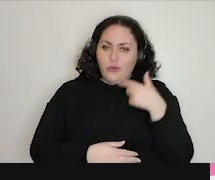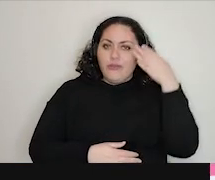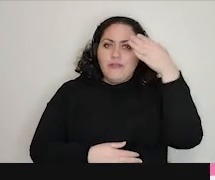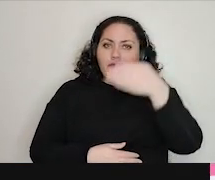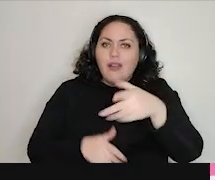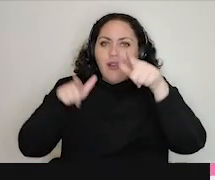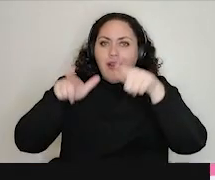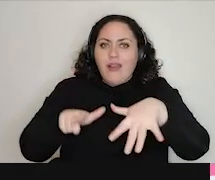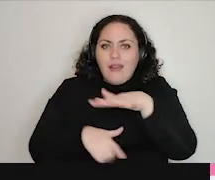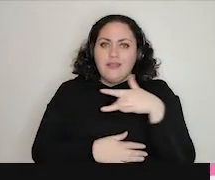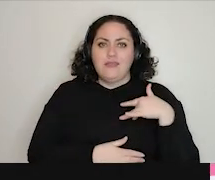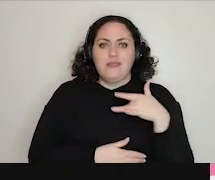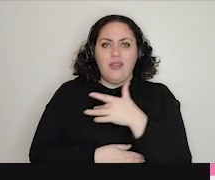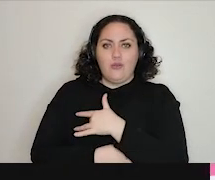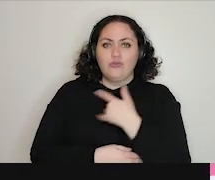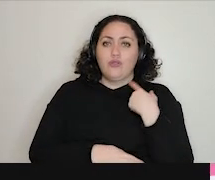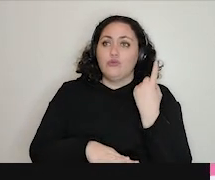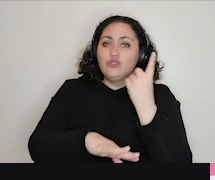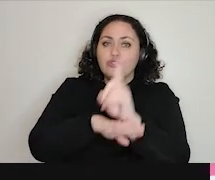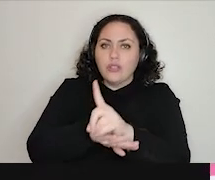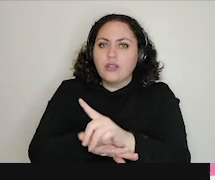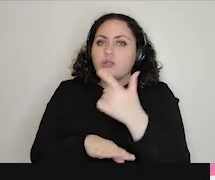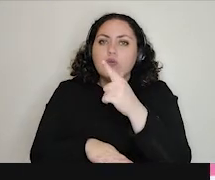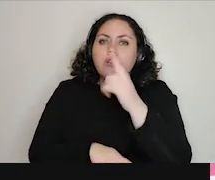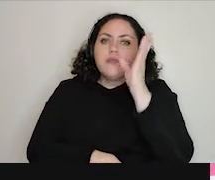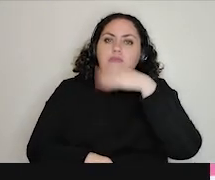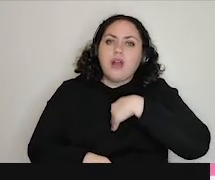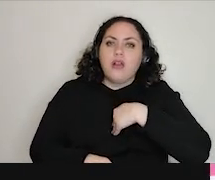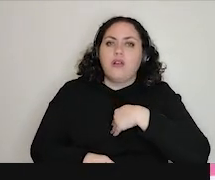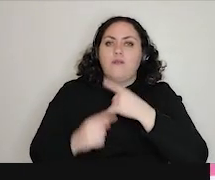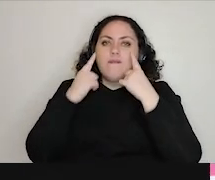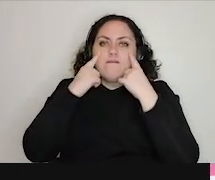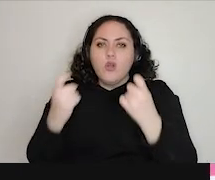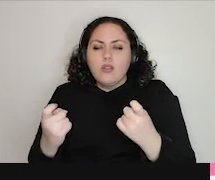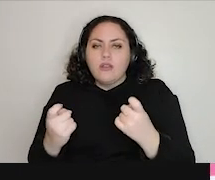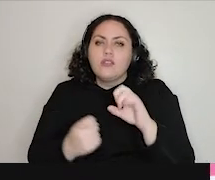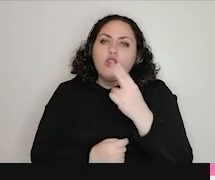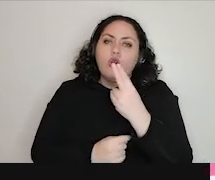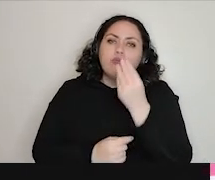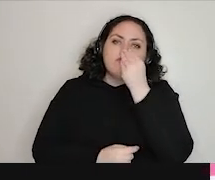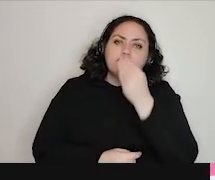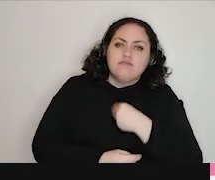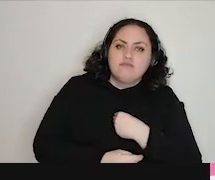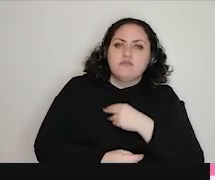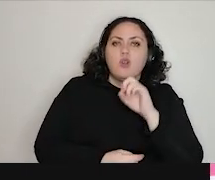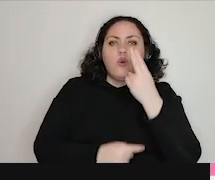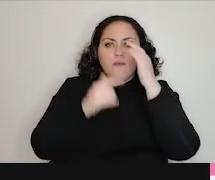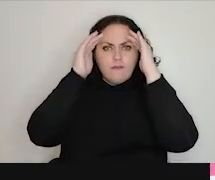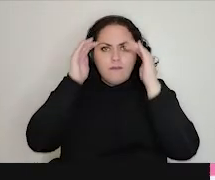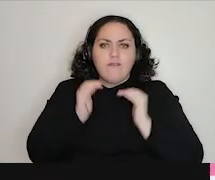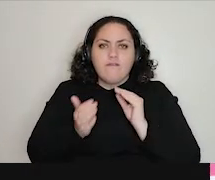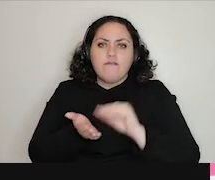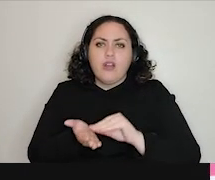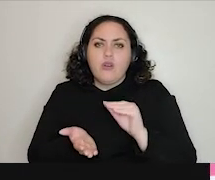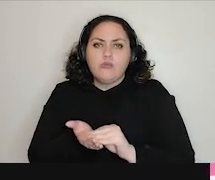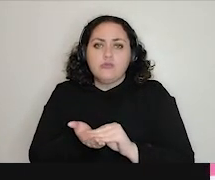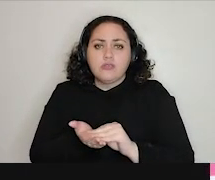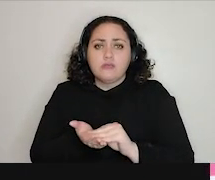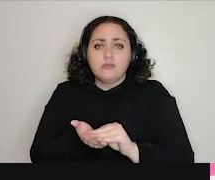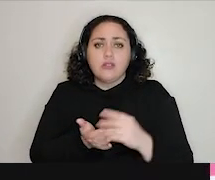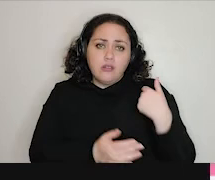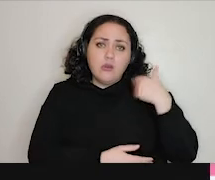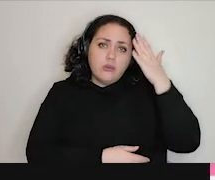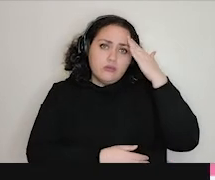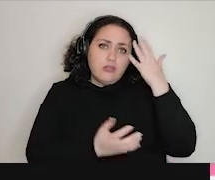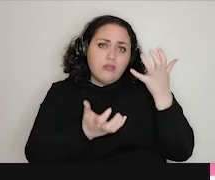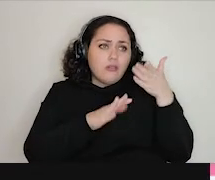gente vai chegar no serviço de saúde e que a gente não vai ser maltratada ou deixada de lado, ou não vai ter o nosso nome respeitado. Que a gente poder